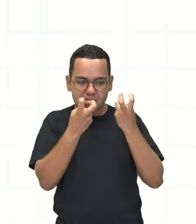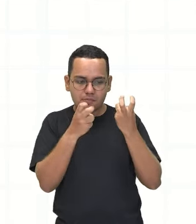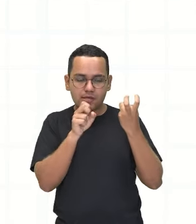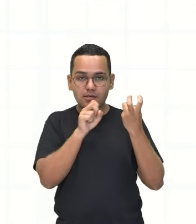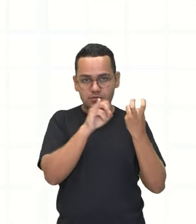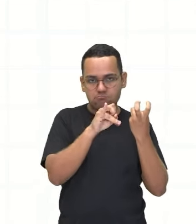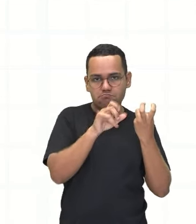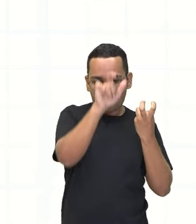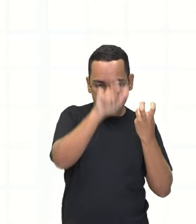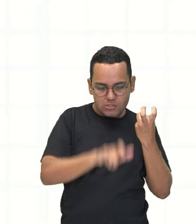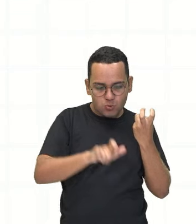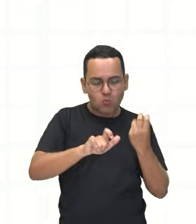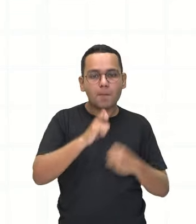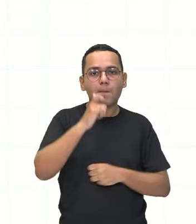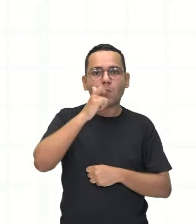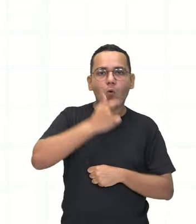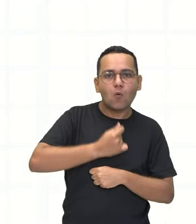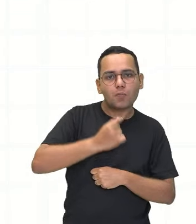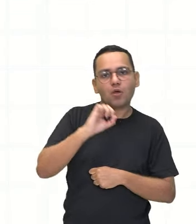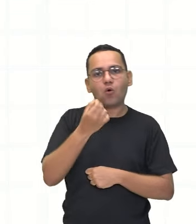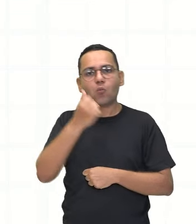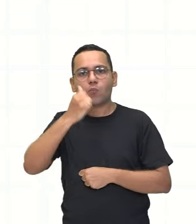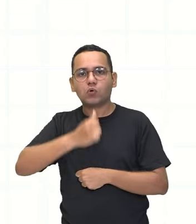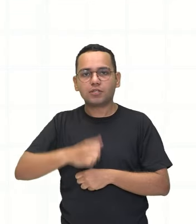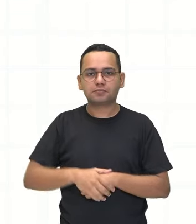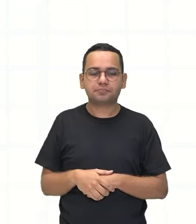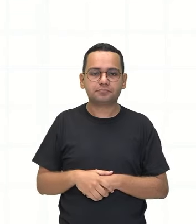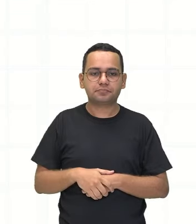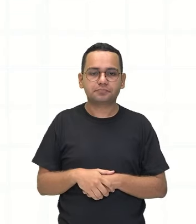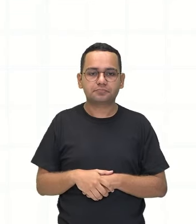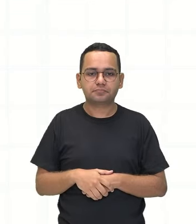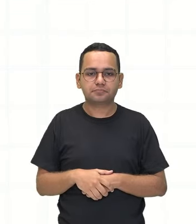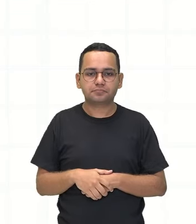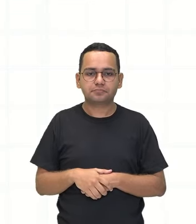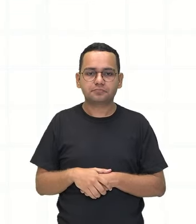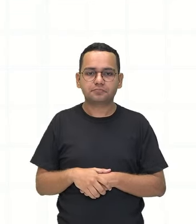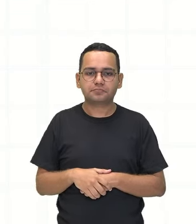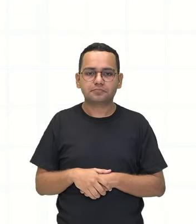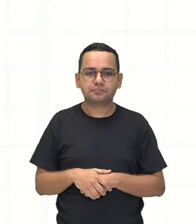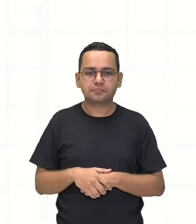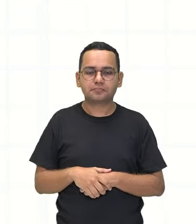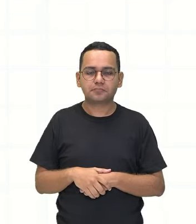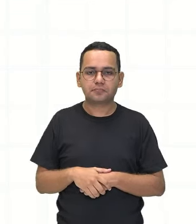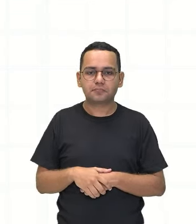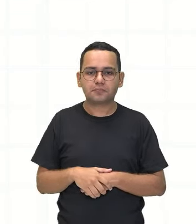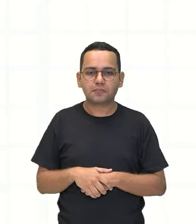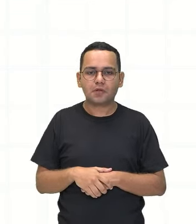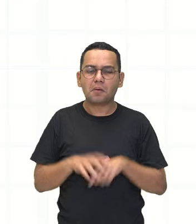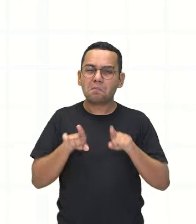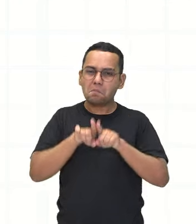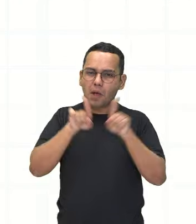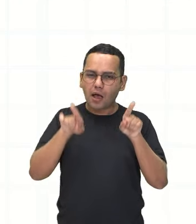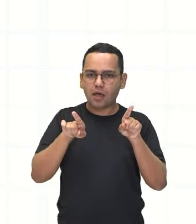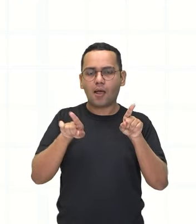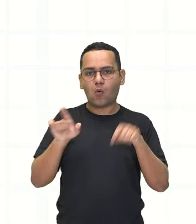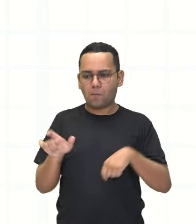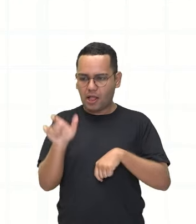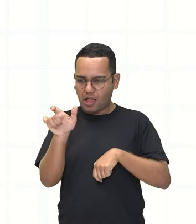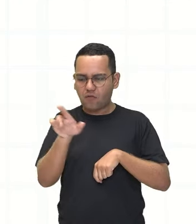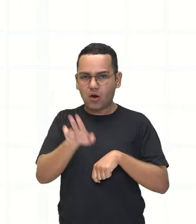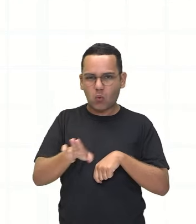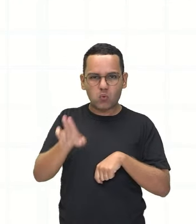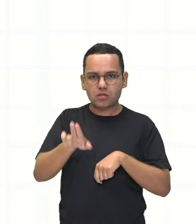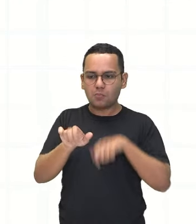né? Mas, quando eu utilizo essa palavra, ela não muda, tá? Não muda. O